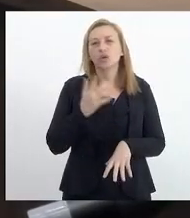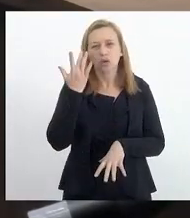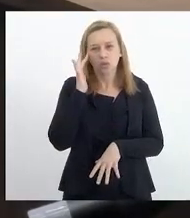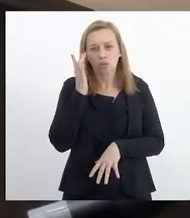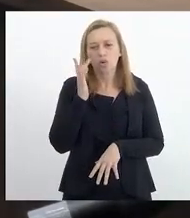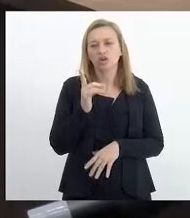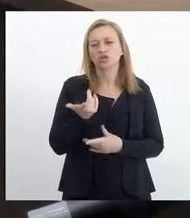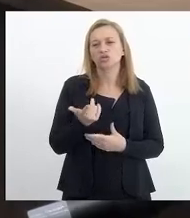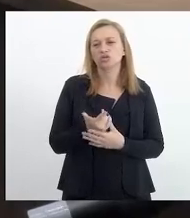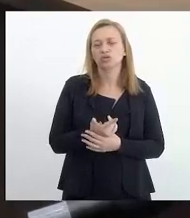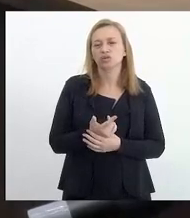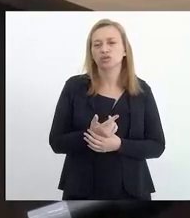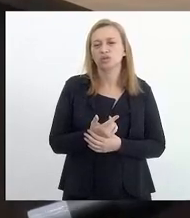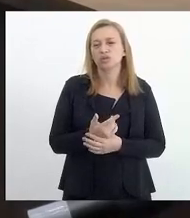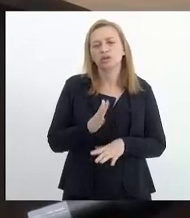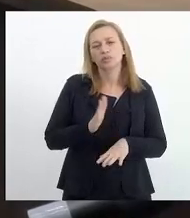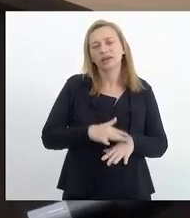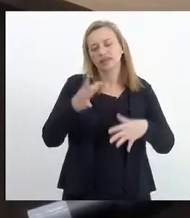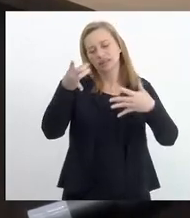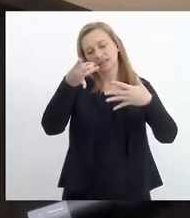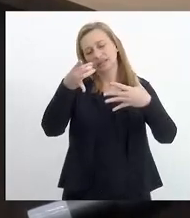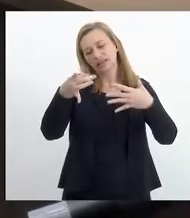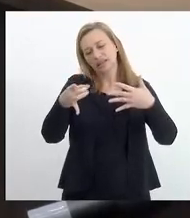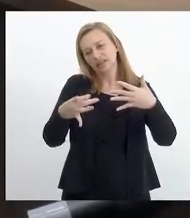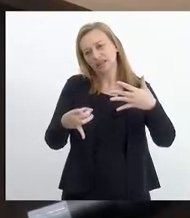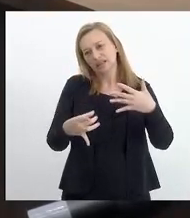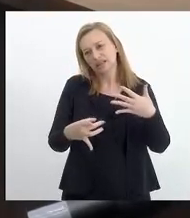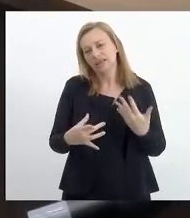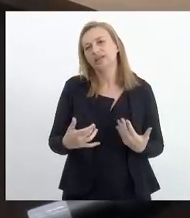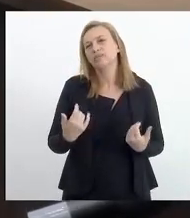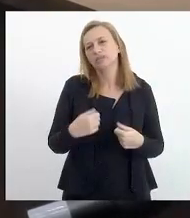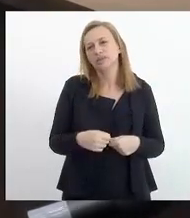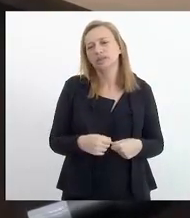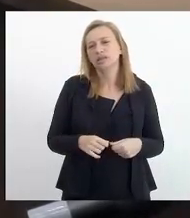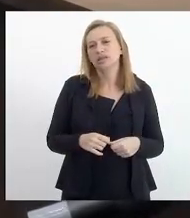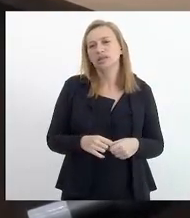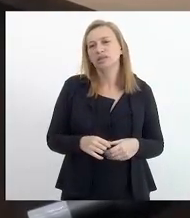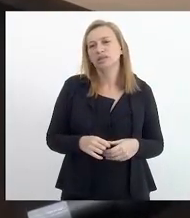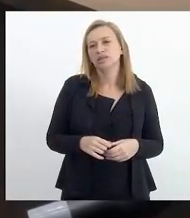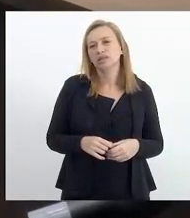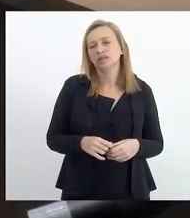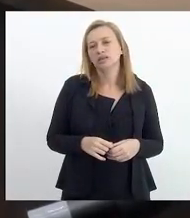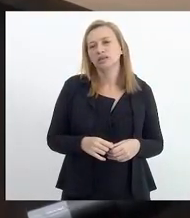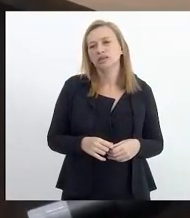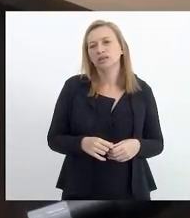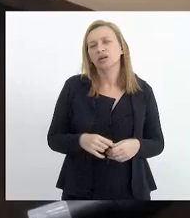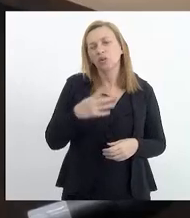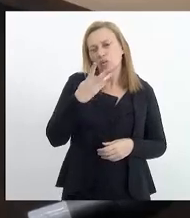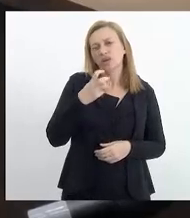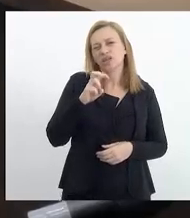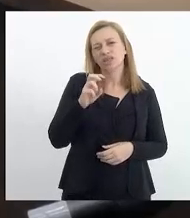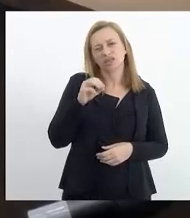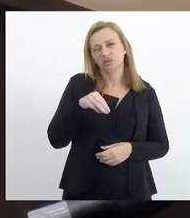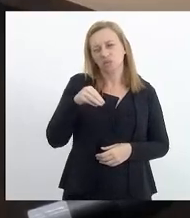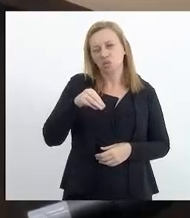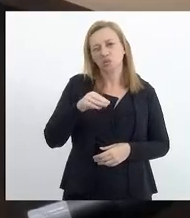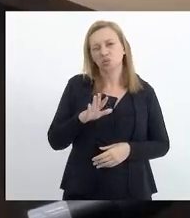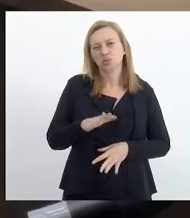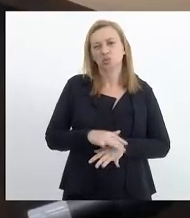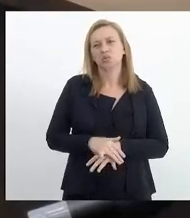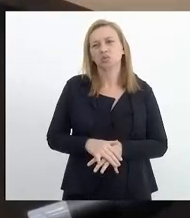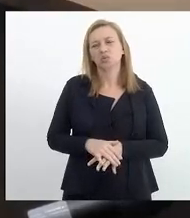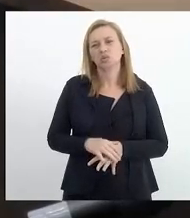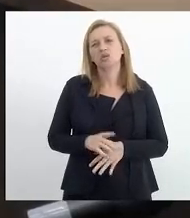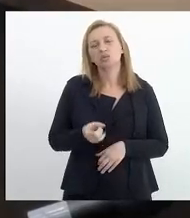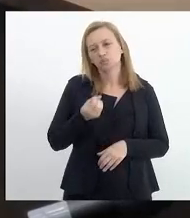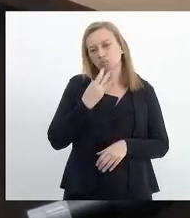essas exposições, por mais detalhadas que sejam, não excedam, quiçá, uns 45 minutos, que é